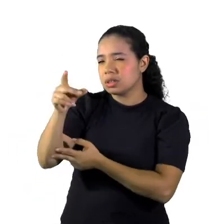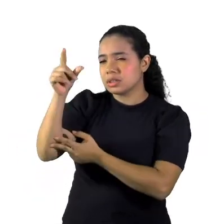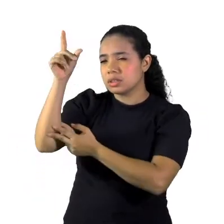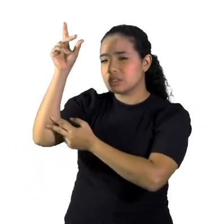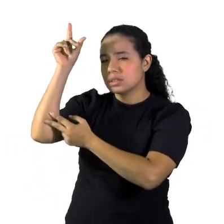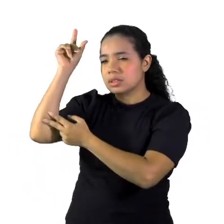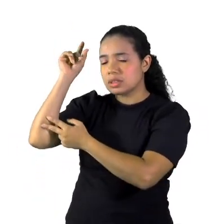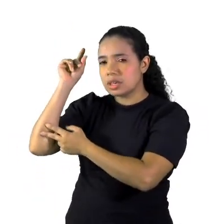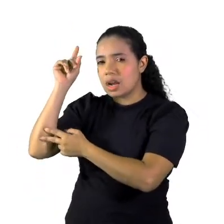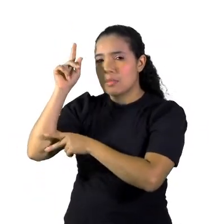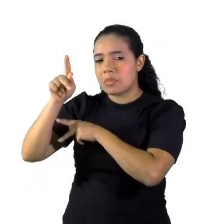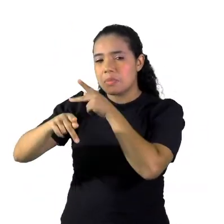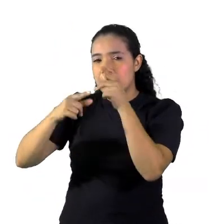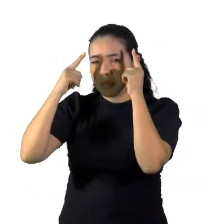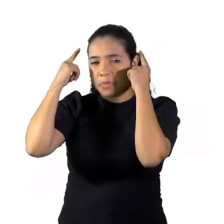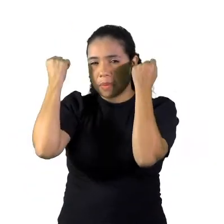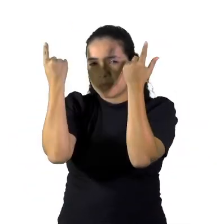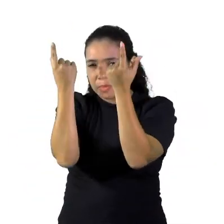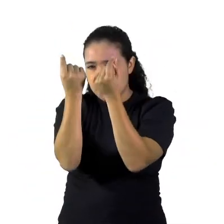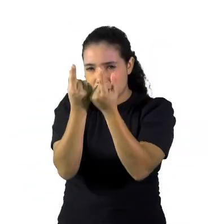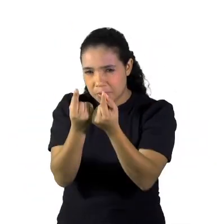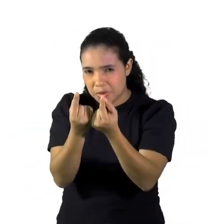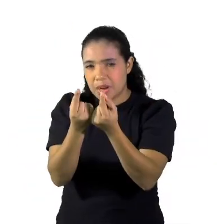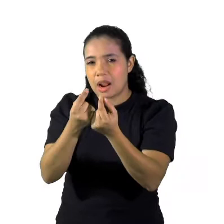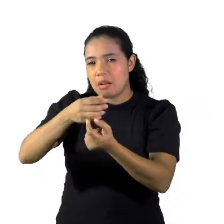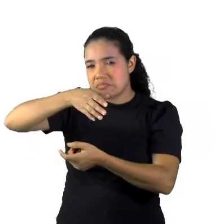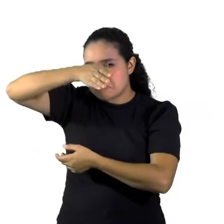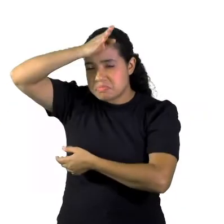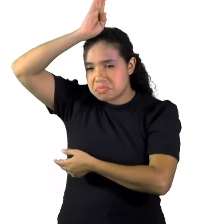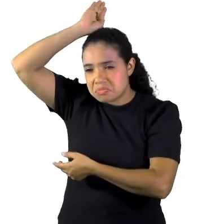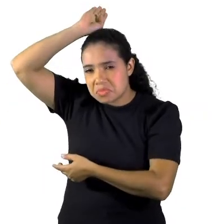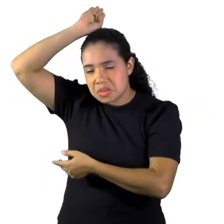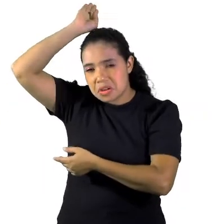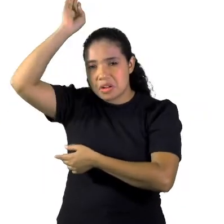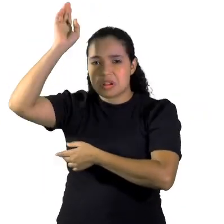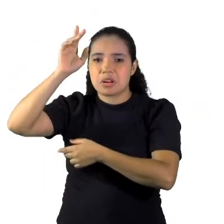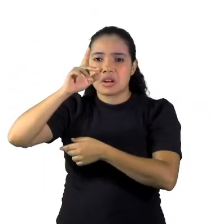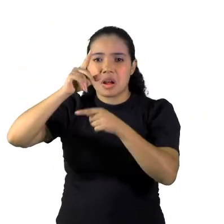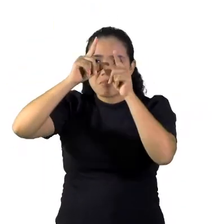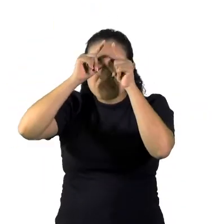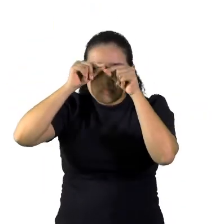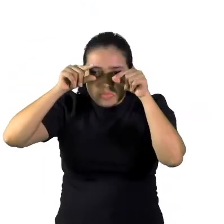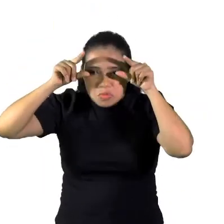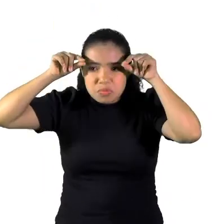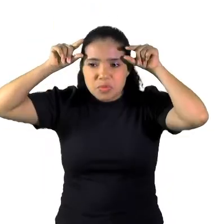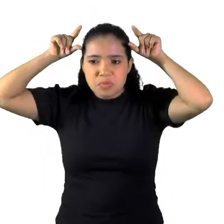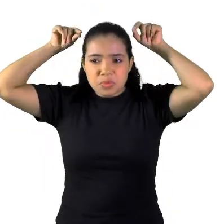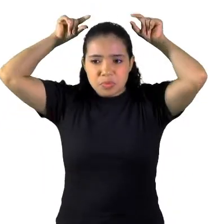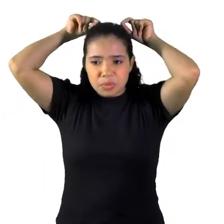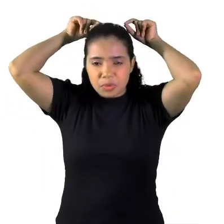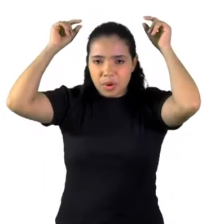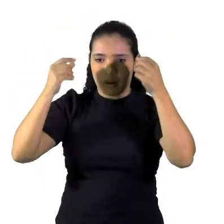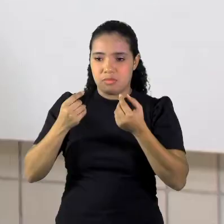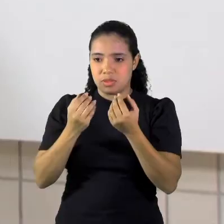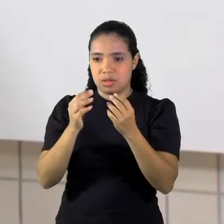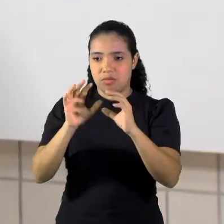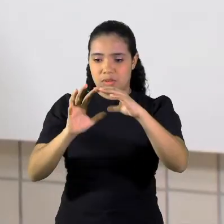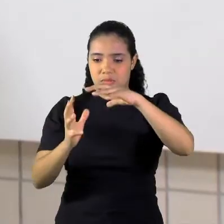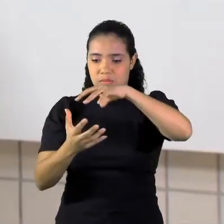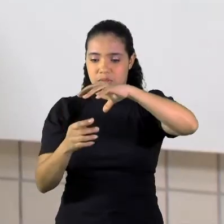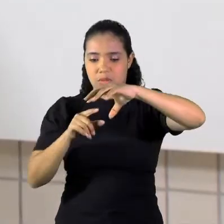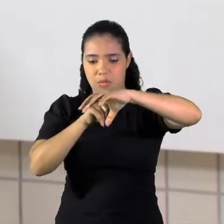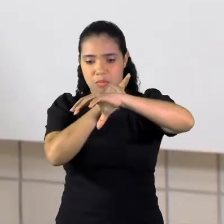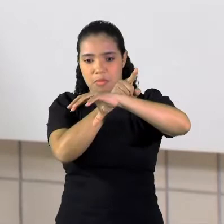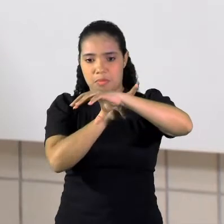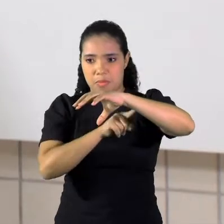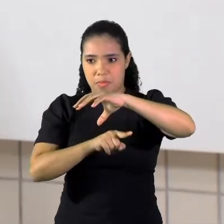povos greco-romanos, aquela ideia das folhas de louro que se cruzam. Para você que estava lá